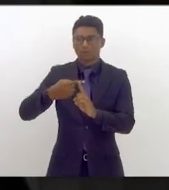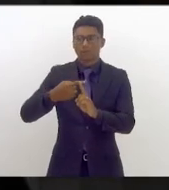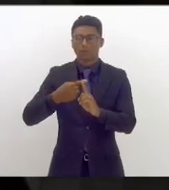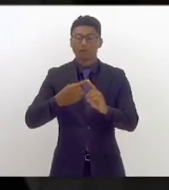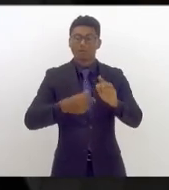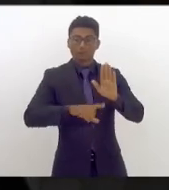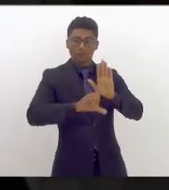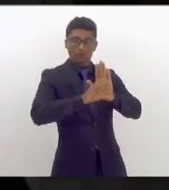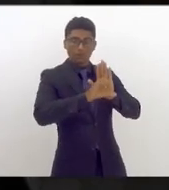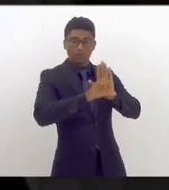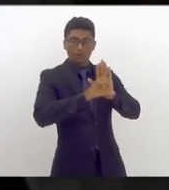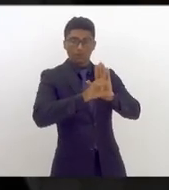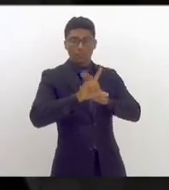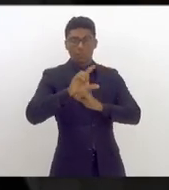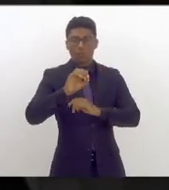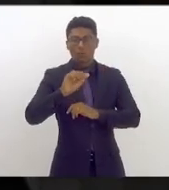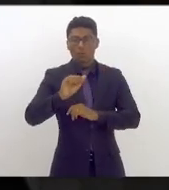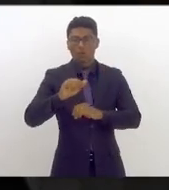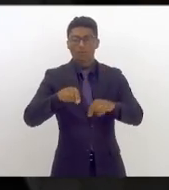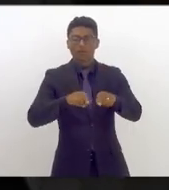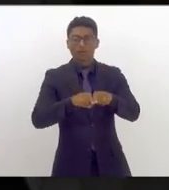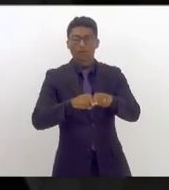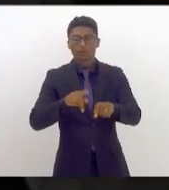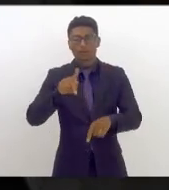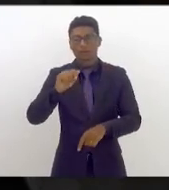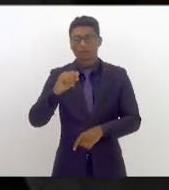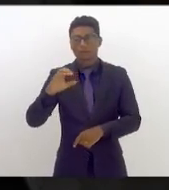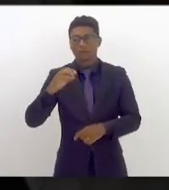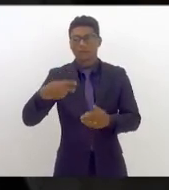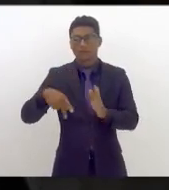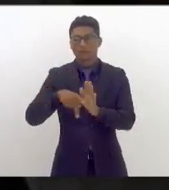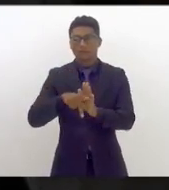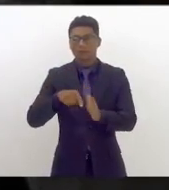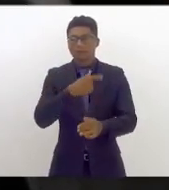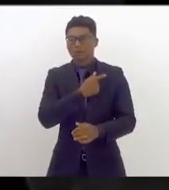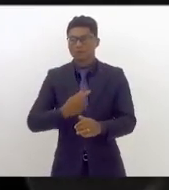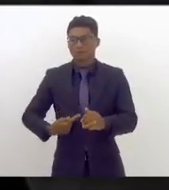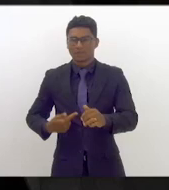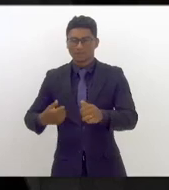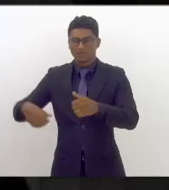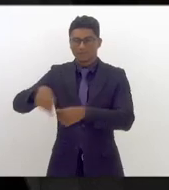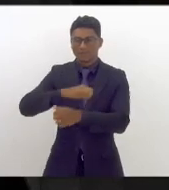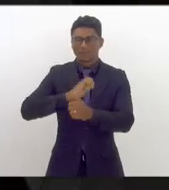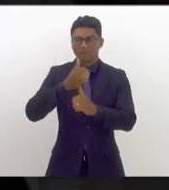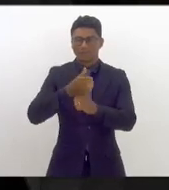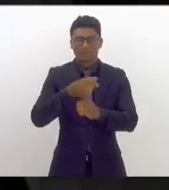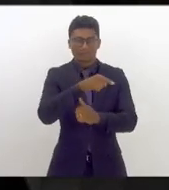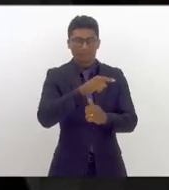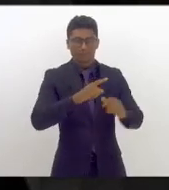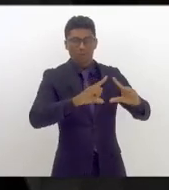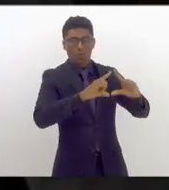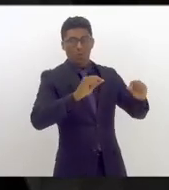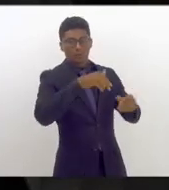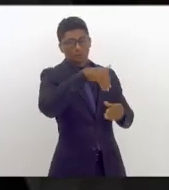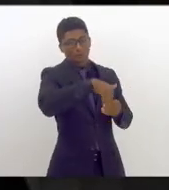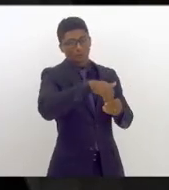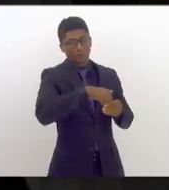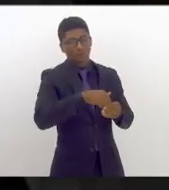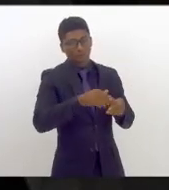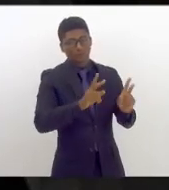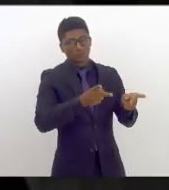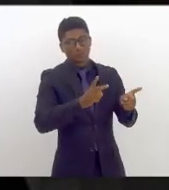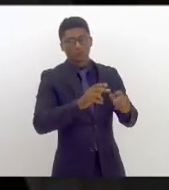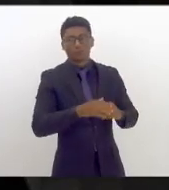peça orçamentária ordinária, quanto na PEC da transição, que está sendo votada ainda no Congresso Nacional. Por isso, quero aqui